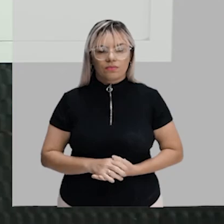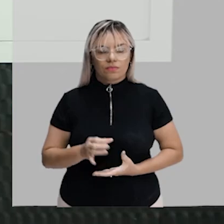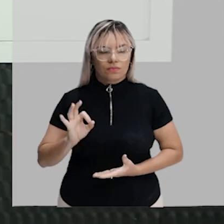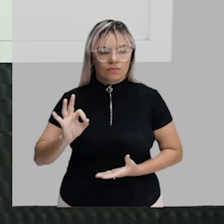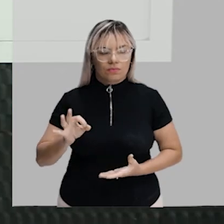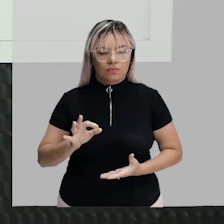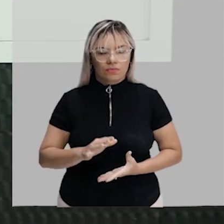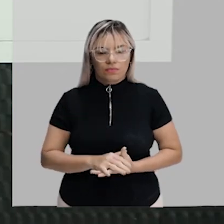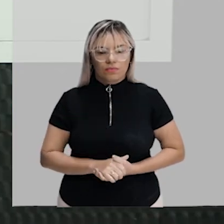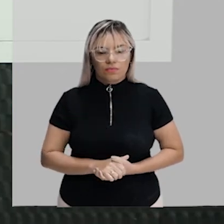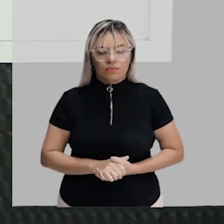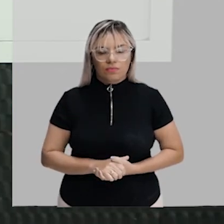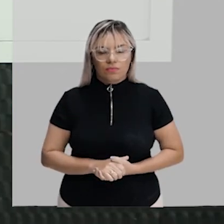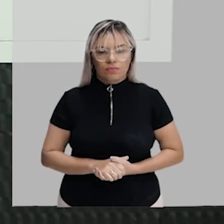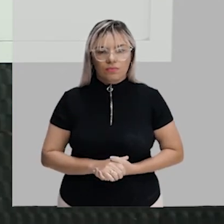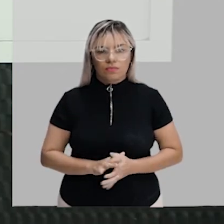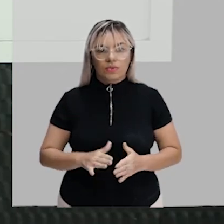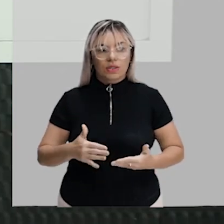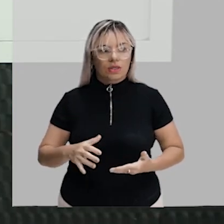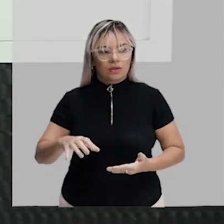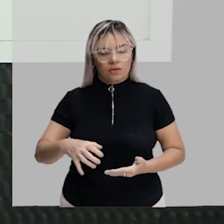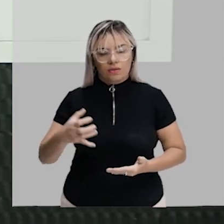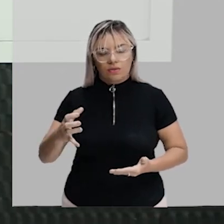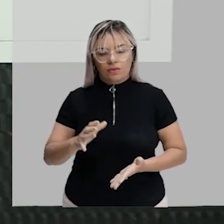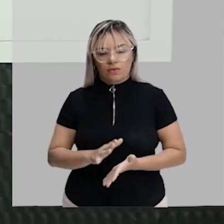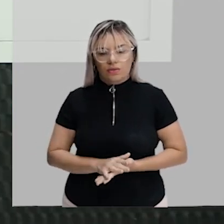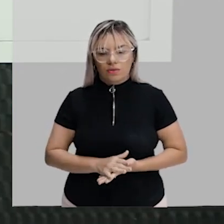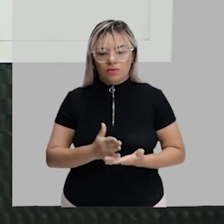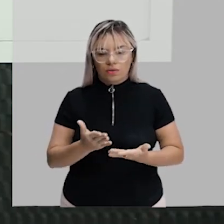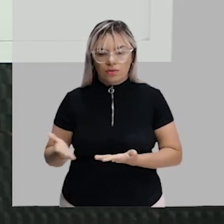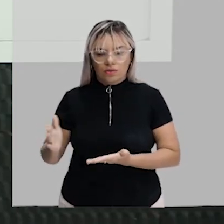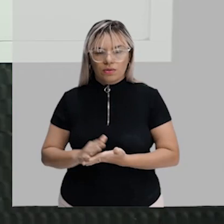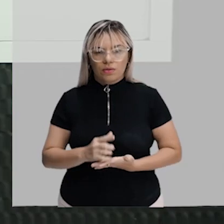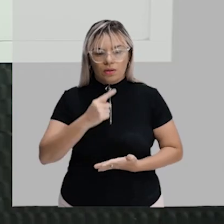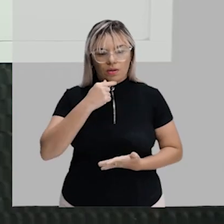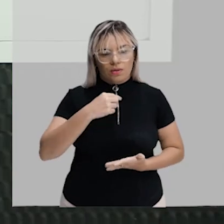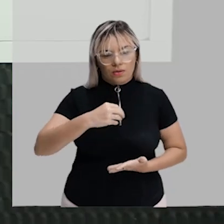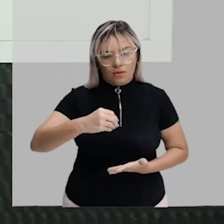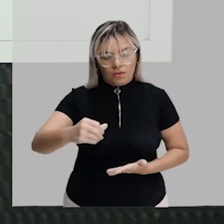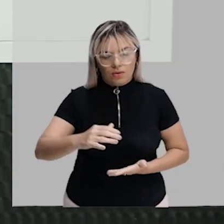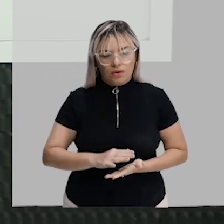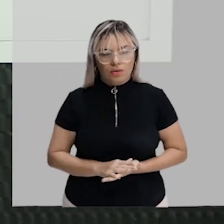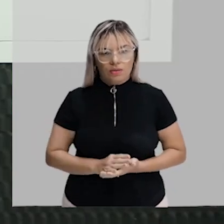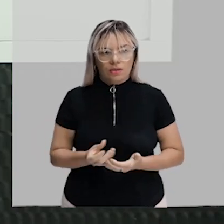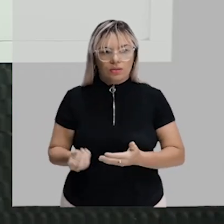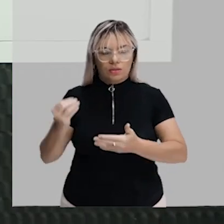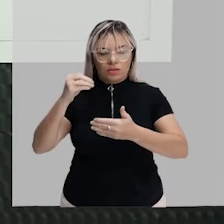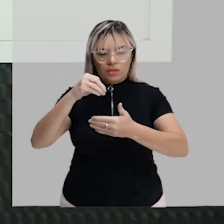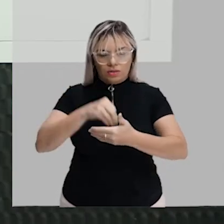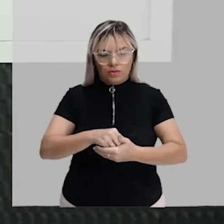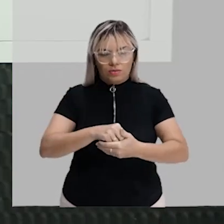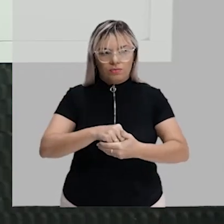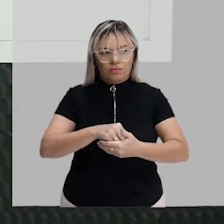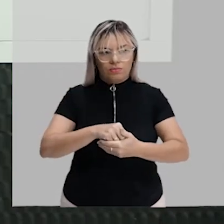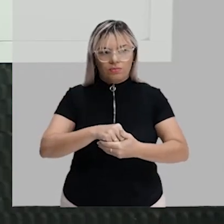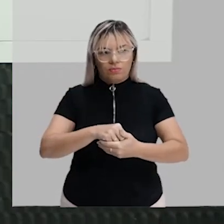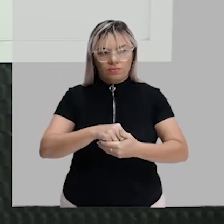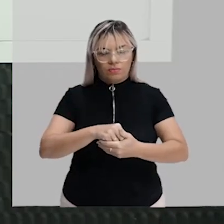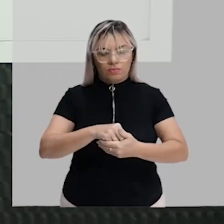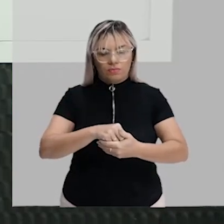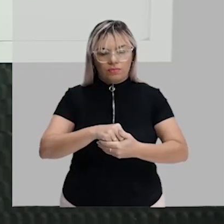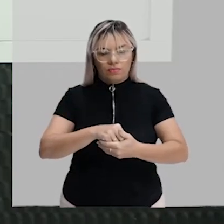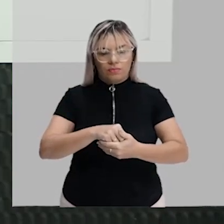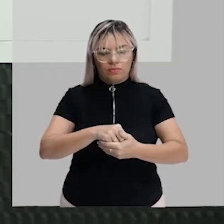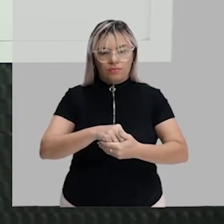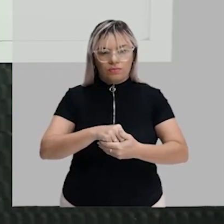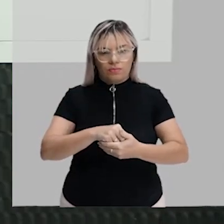certo? Então, o que acontece? Considerando que o sal de cozinha é composto, ele falou que o sal de cozinha ele vai